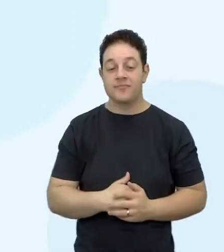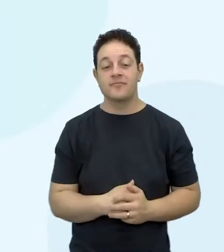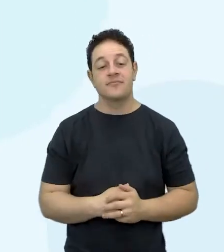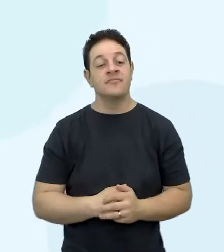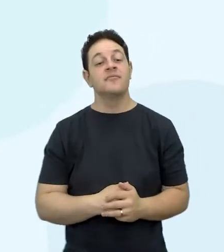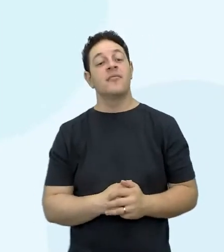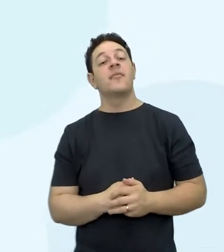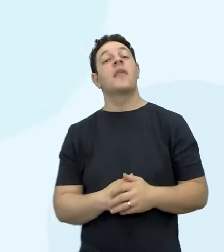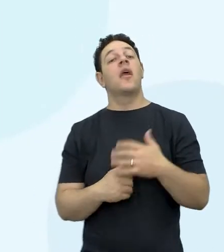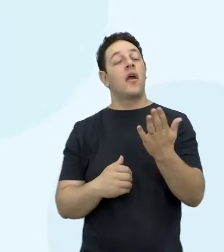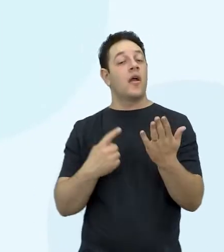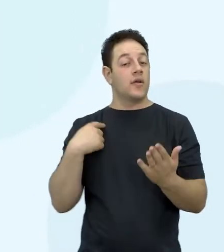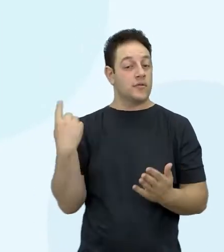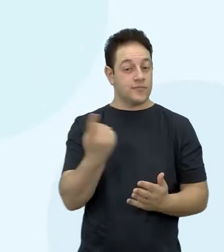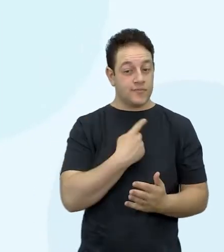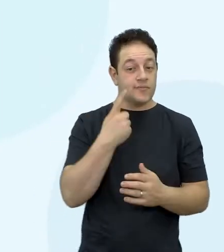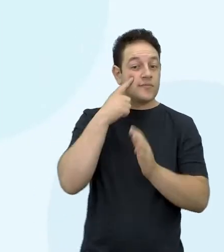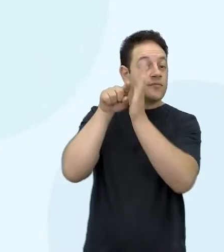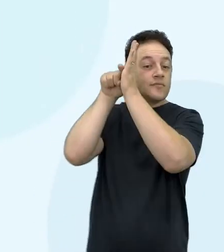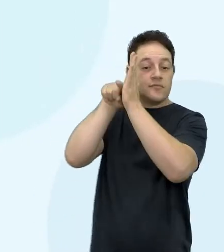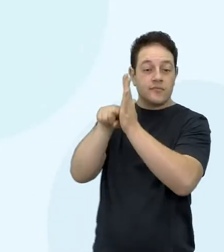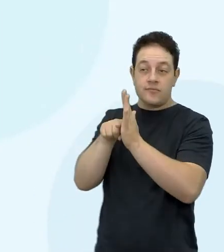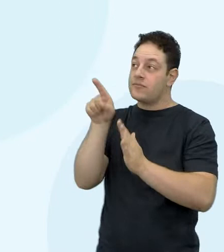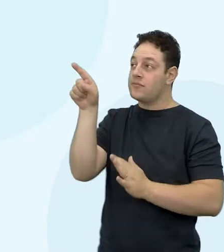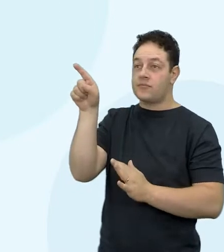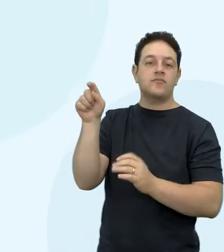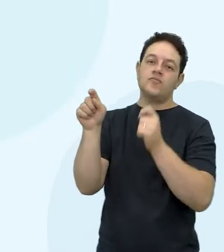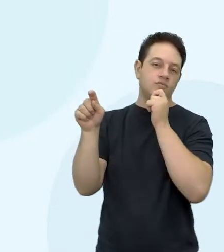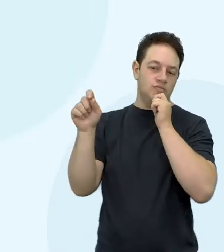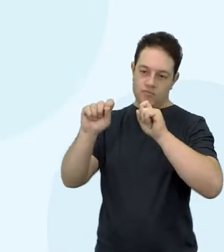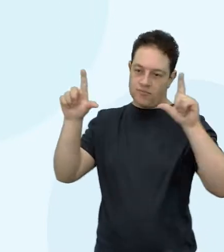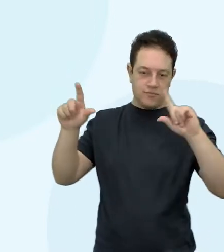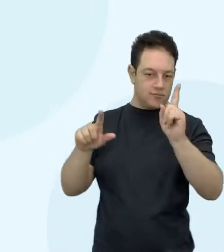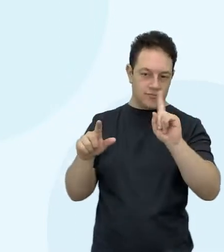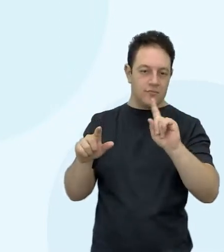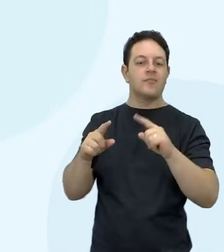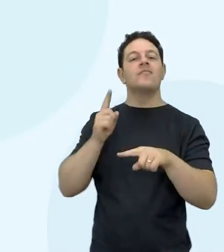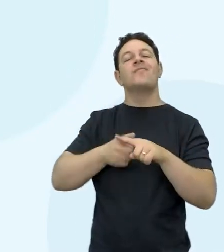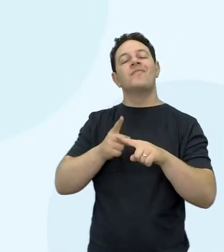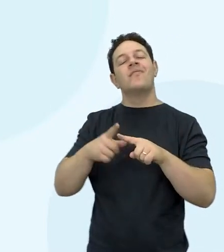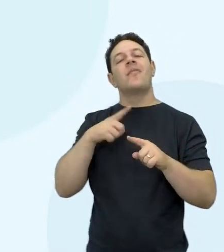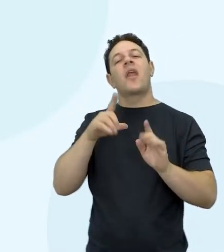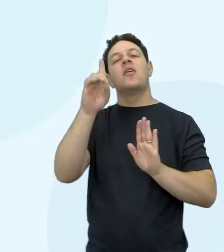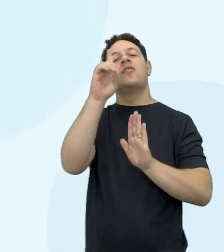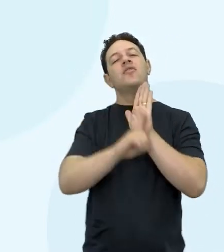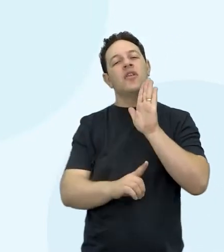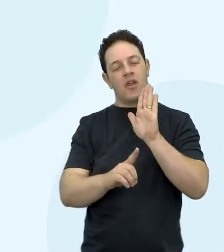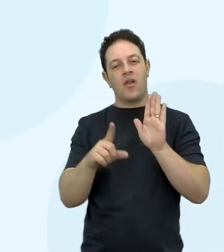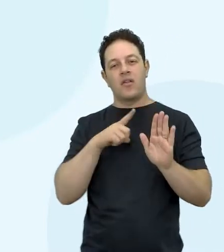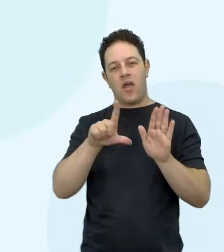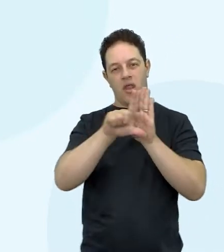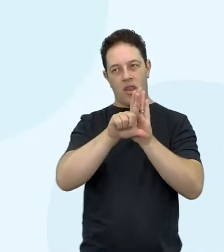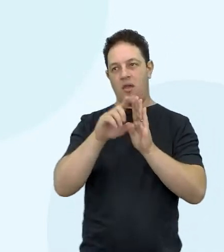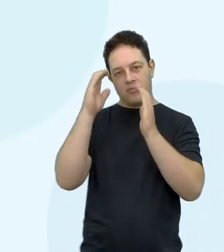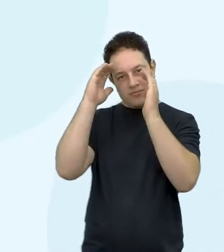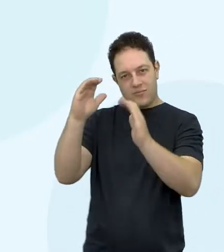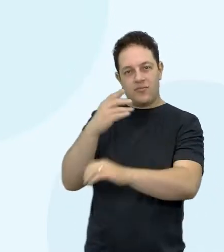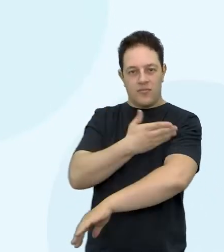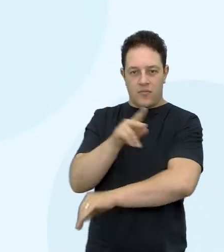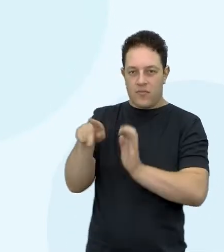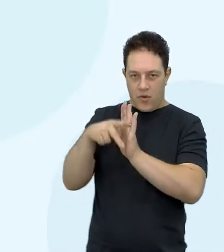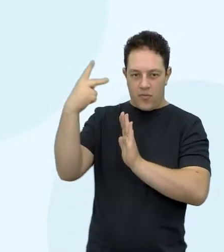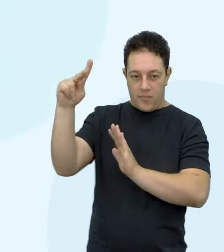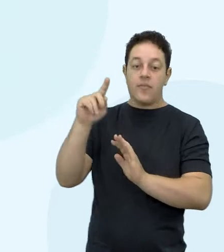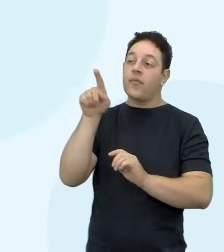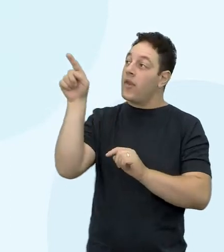Então, a gente vai consultar, esse eu não vou abrir, mas eu vou deixar por questões de direitos autorais, tem uma recomendação aí para vocês,